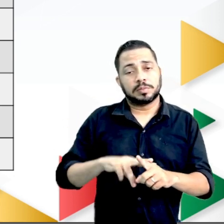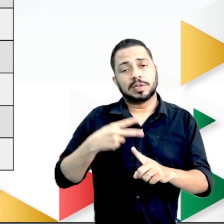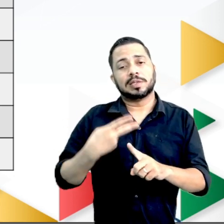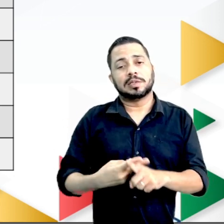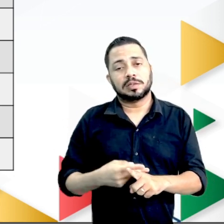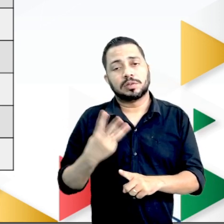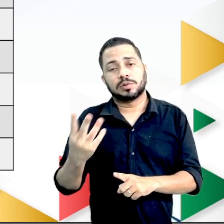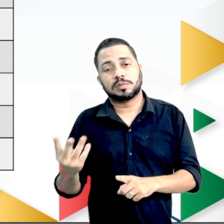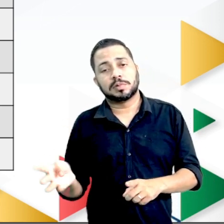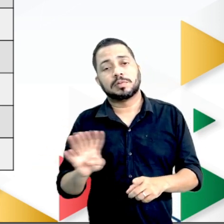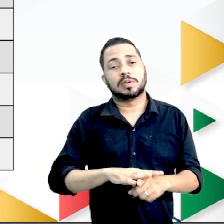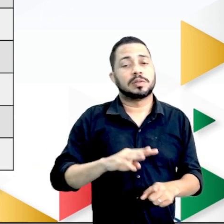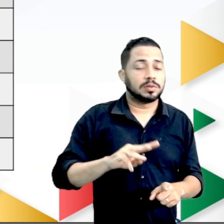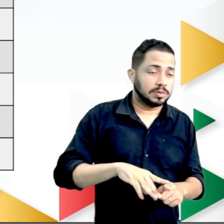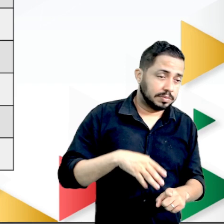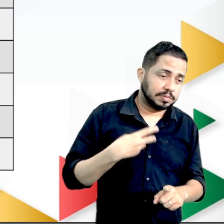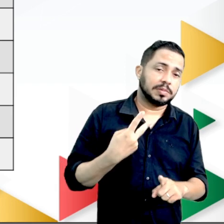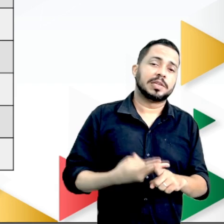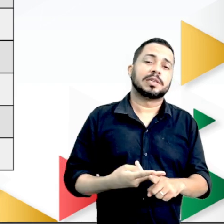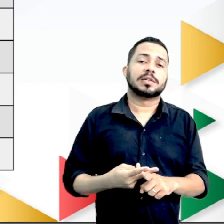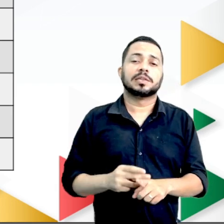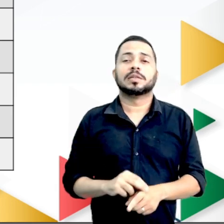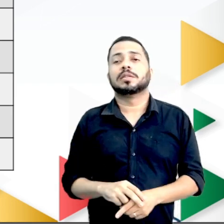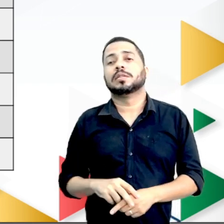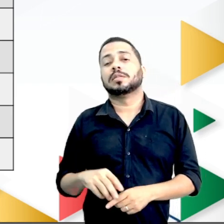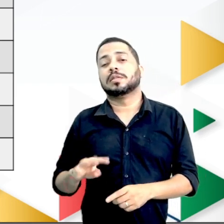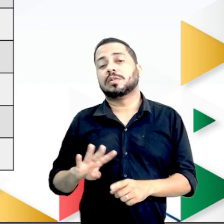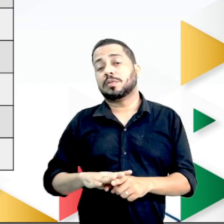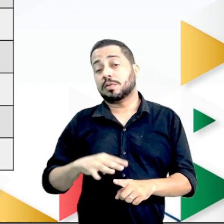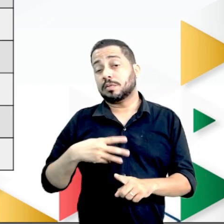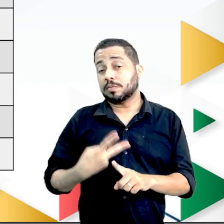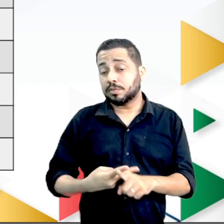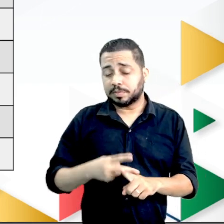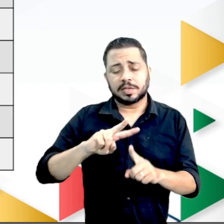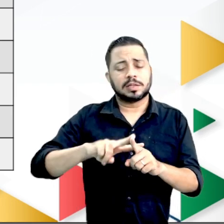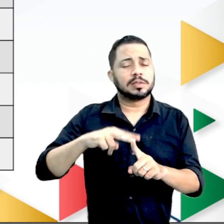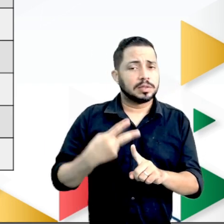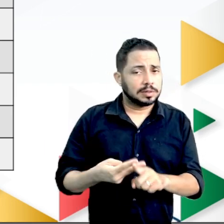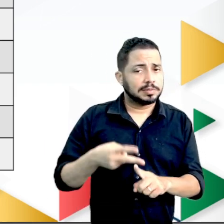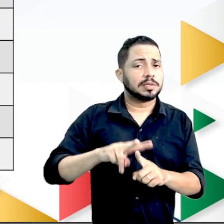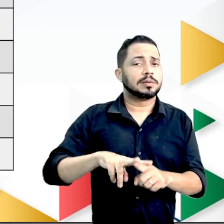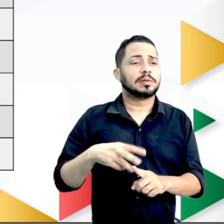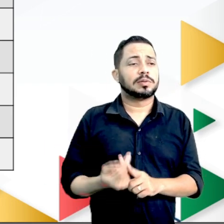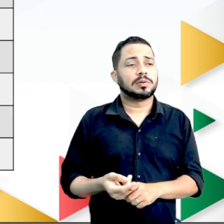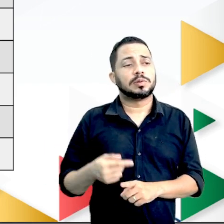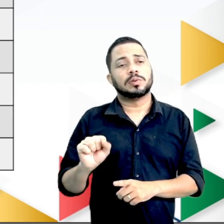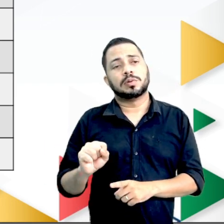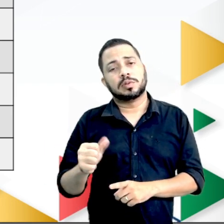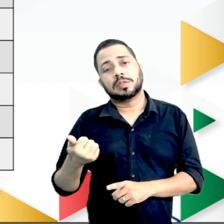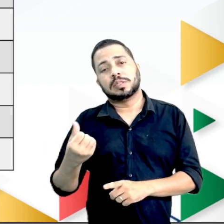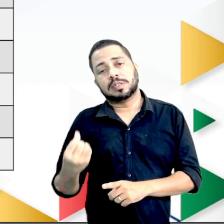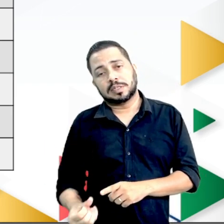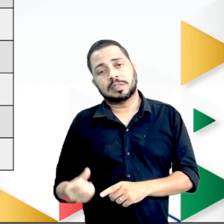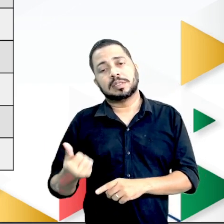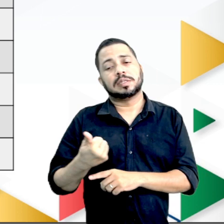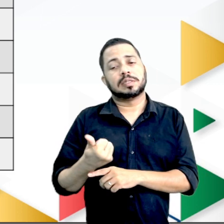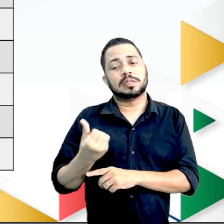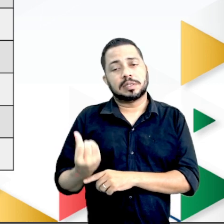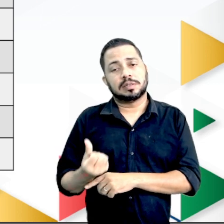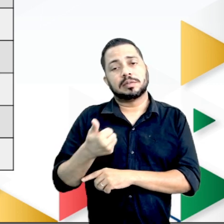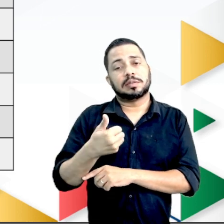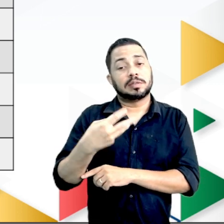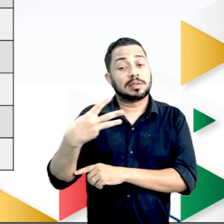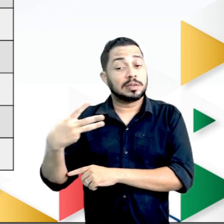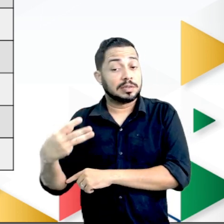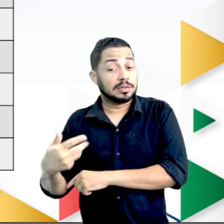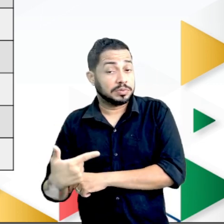para 4 eu estou duplicando, de 4 para 8 eu estou duplicando. Sempre eu vou estar duplicando, ó, 8 para 16, 16 para 32.